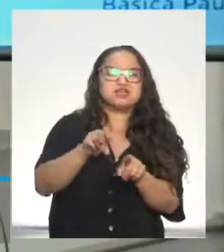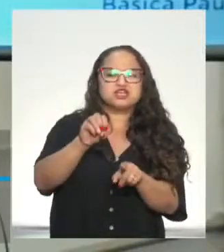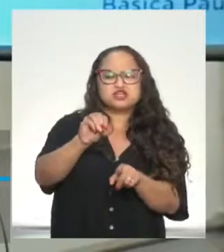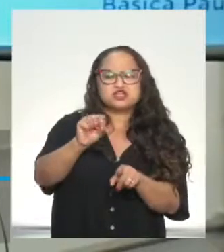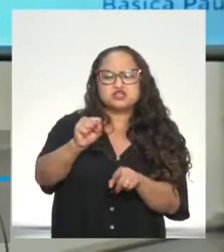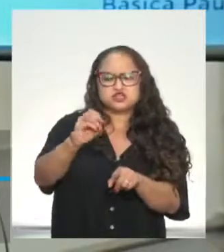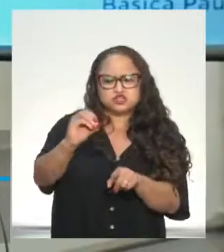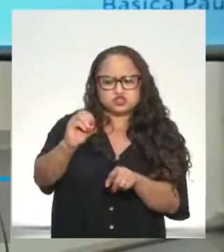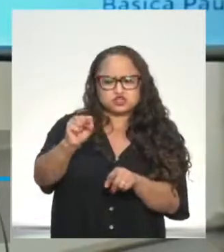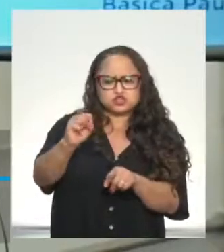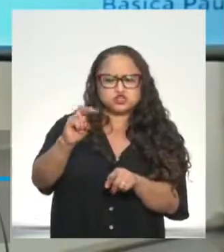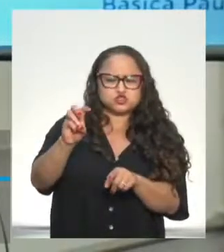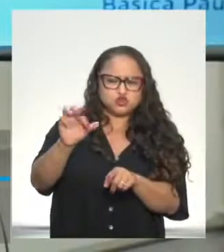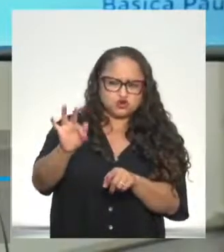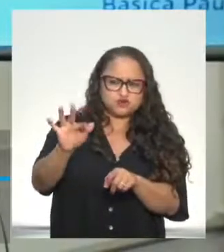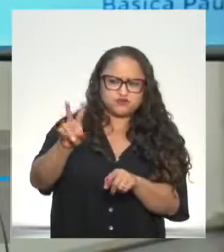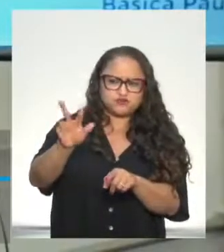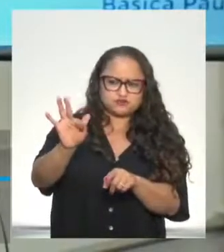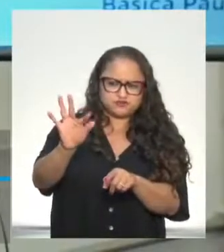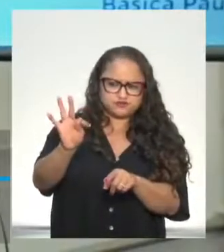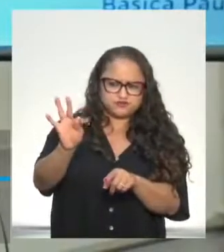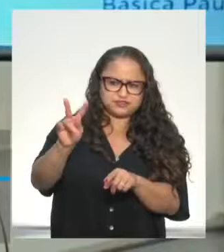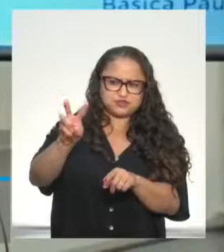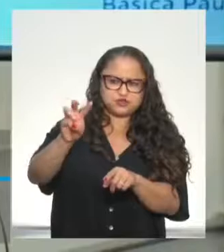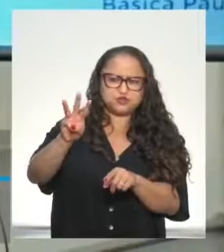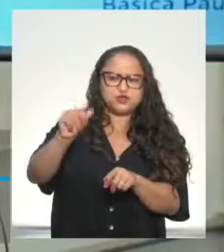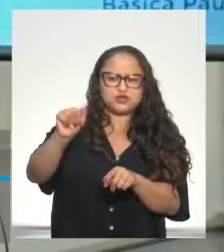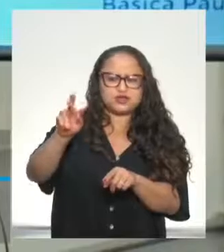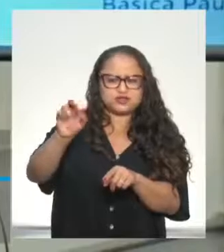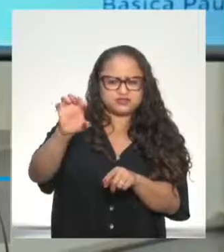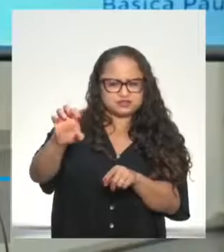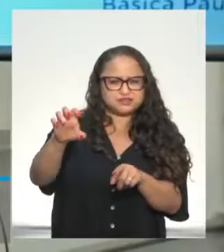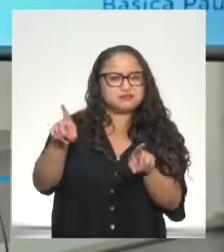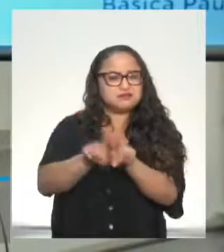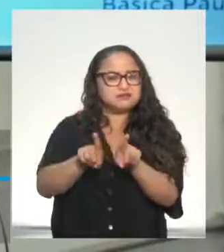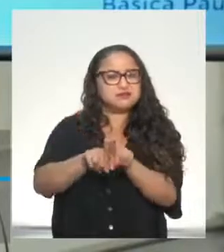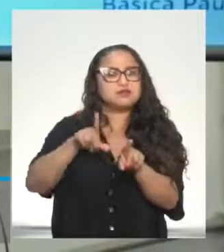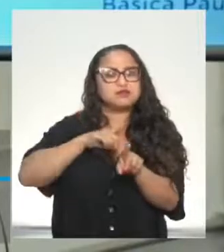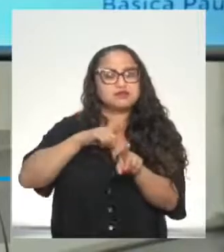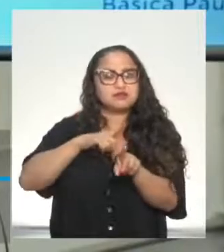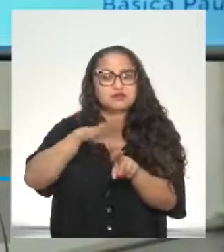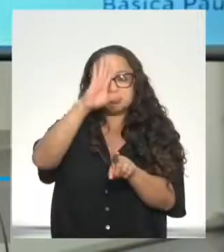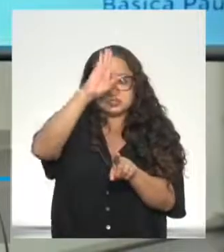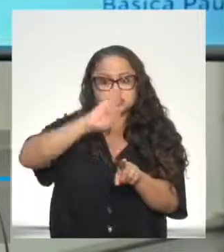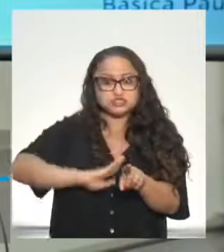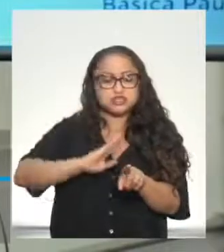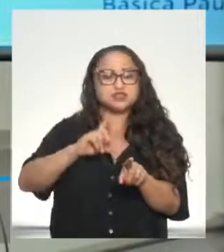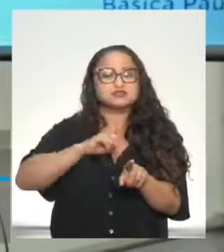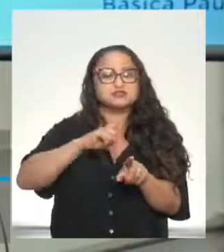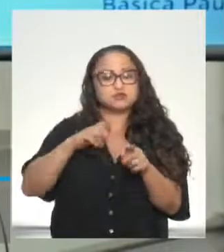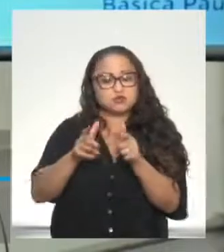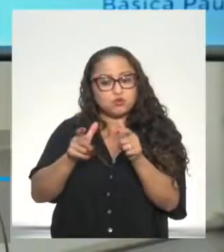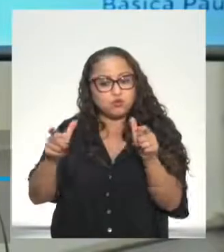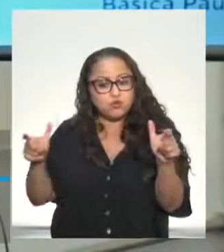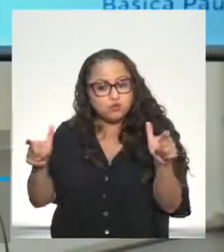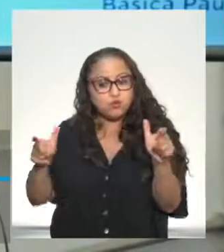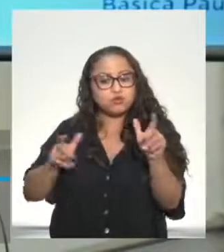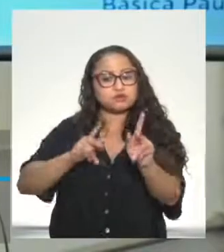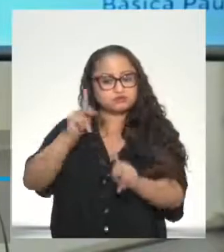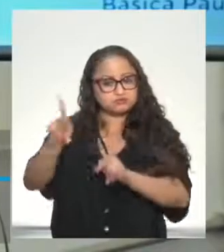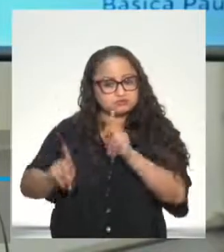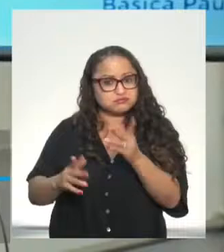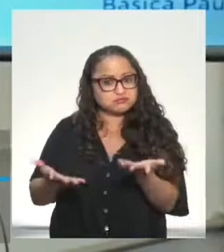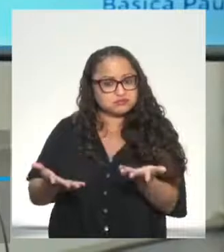open source, né? Ou seja, são aplicativos e softwares gratuitos, abertos, é uma comunidade muito grande, né? Então, o que